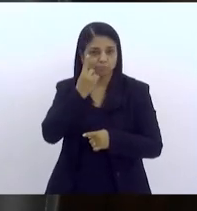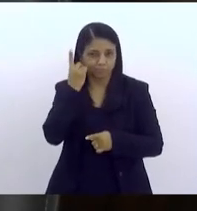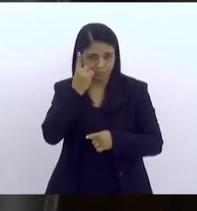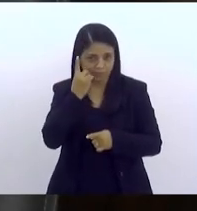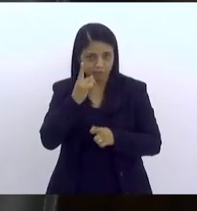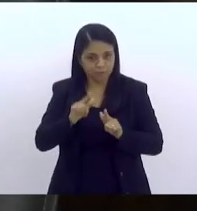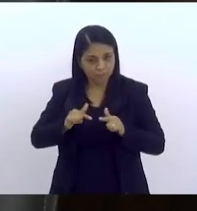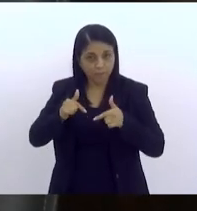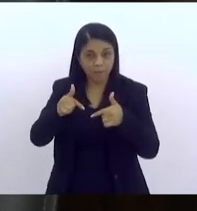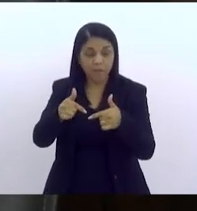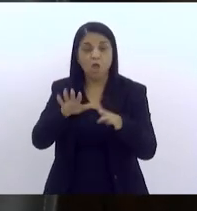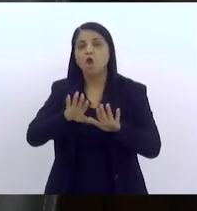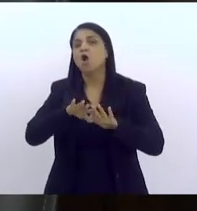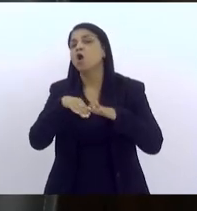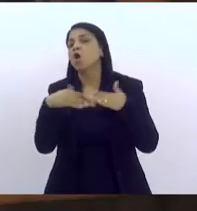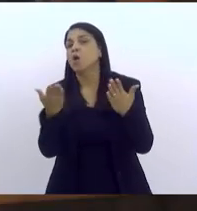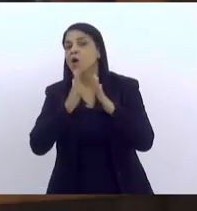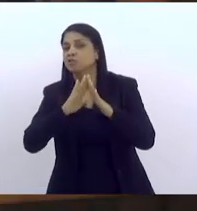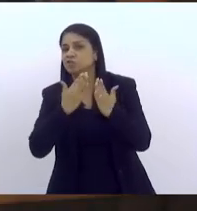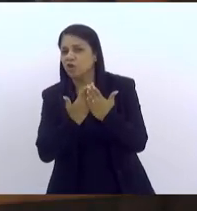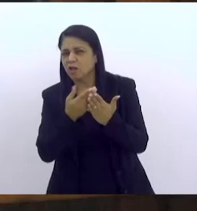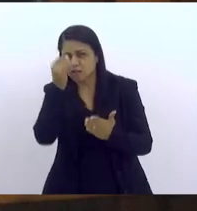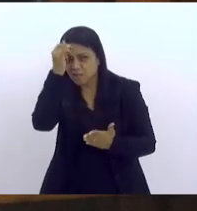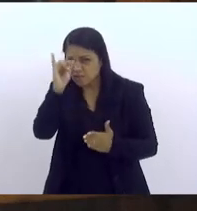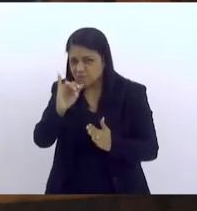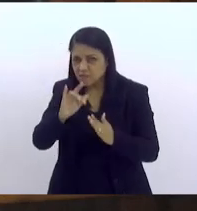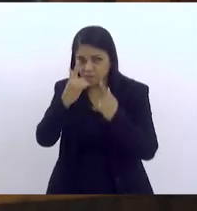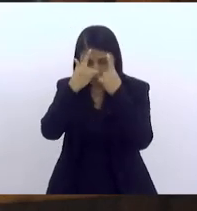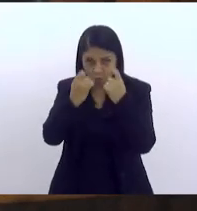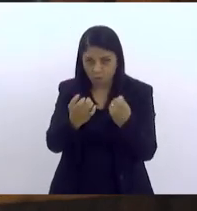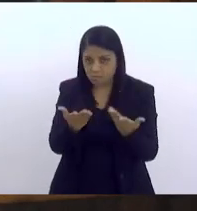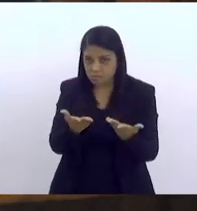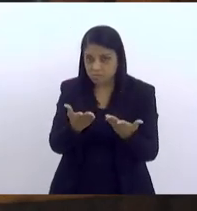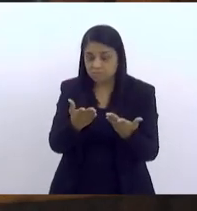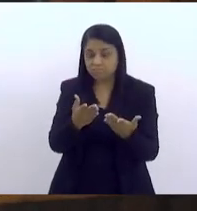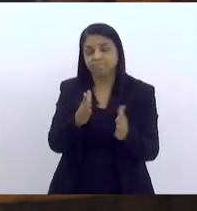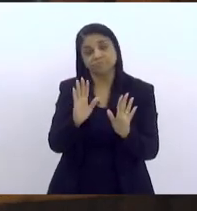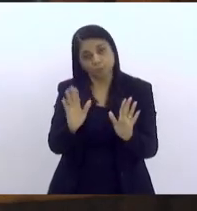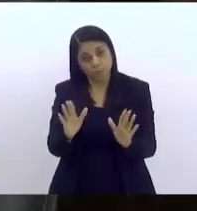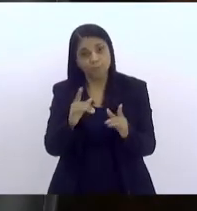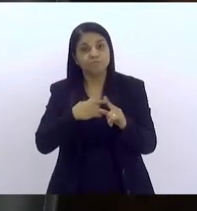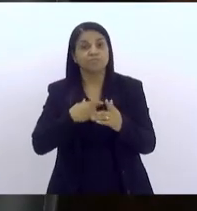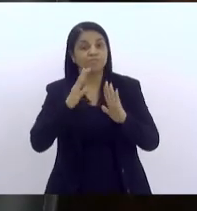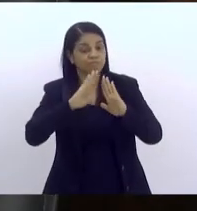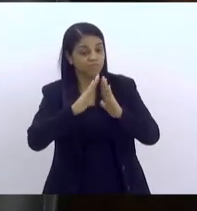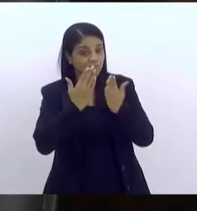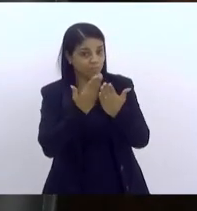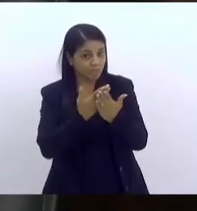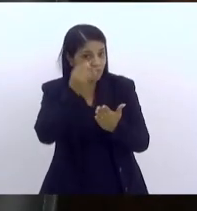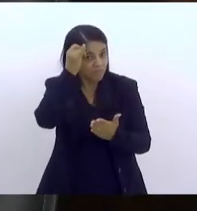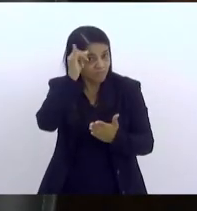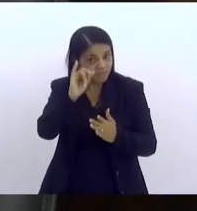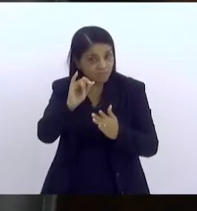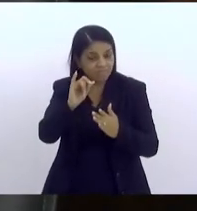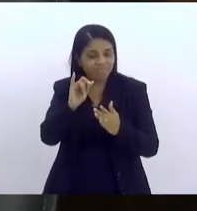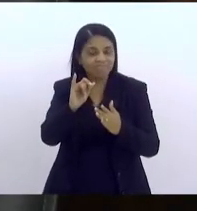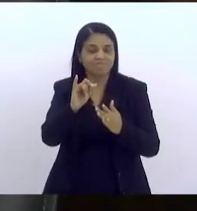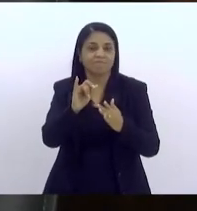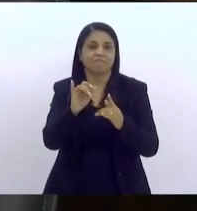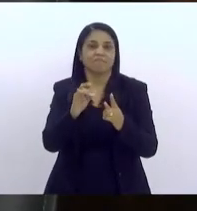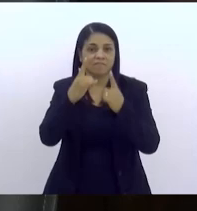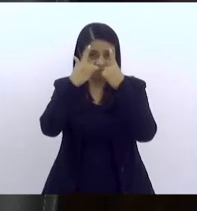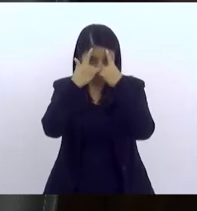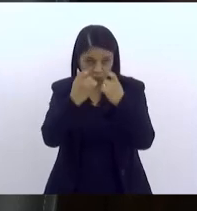Qual é a escola que previne a violência a escola que previne é violência é escola acolhedora